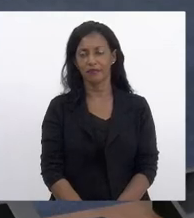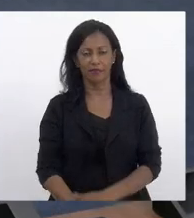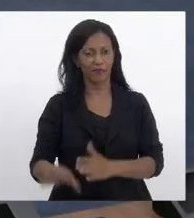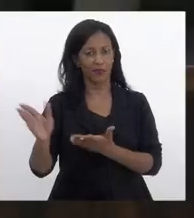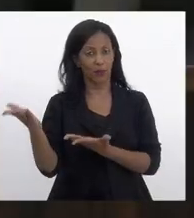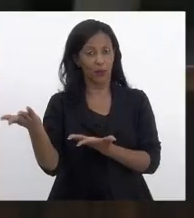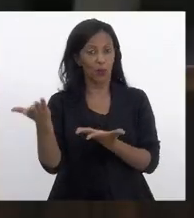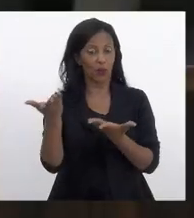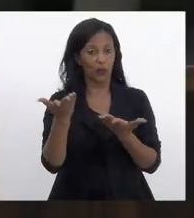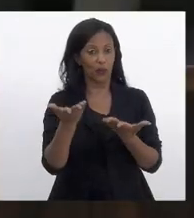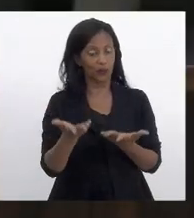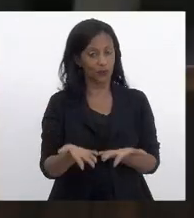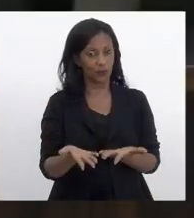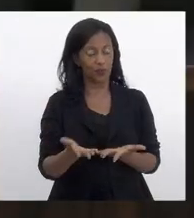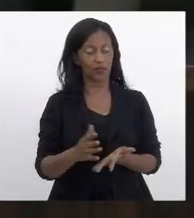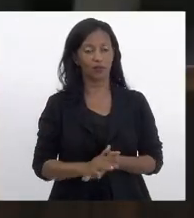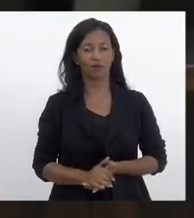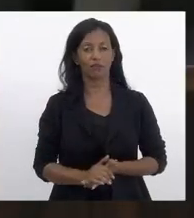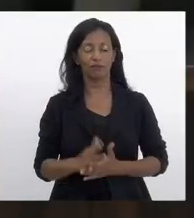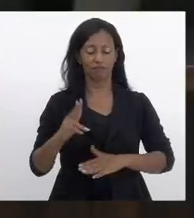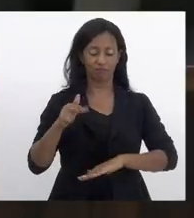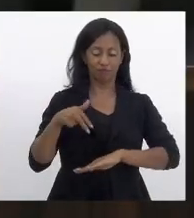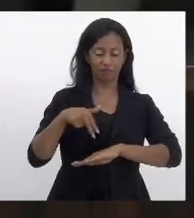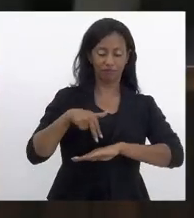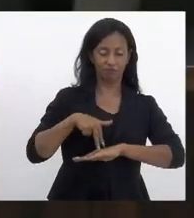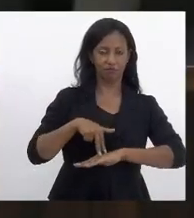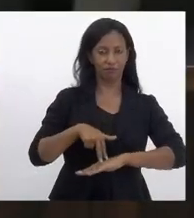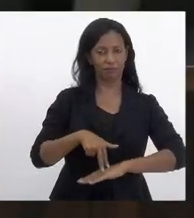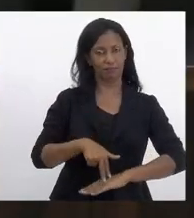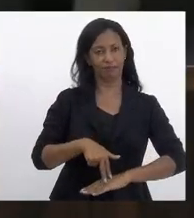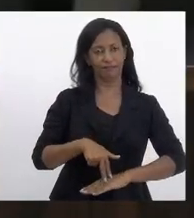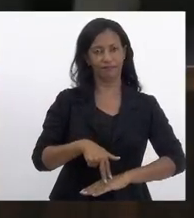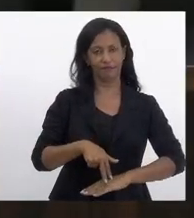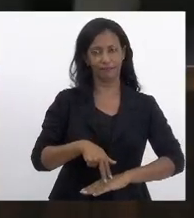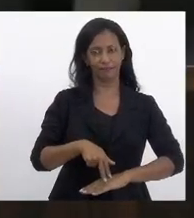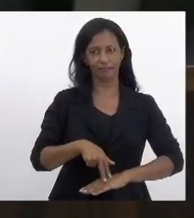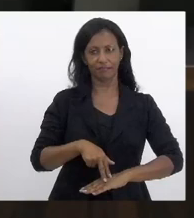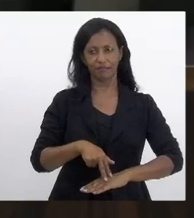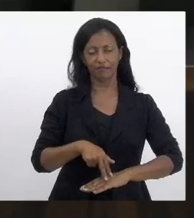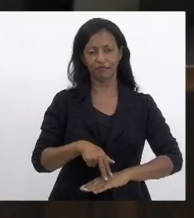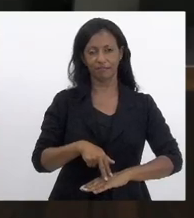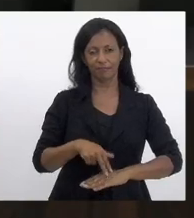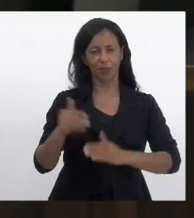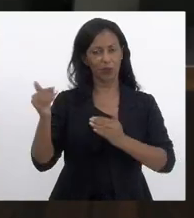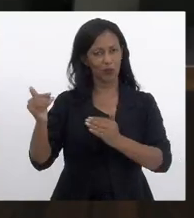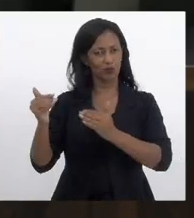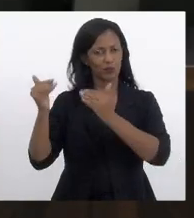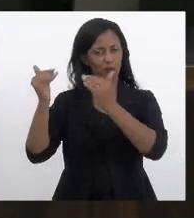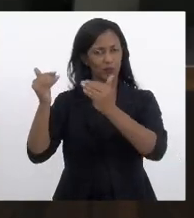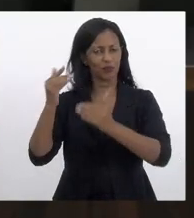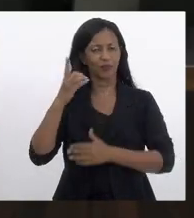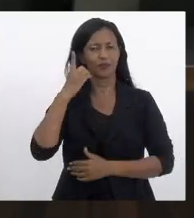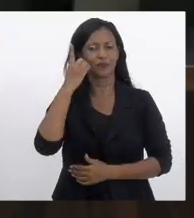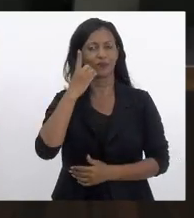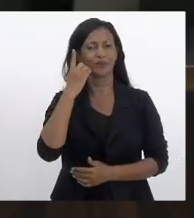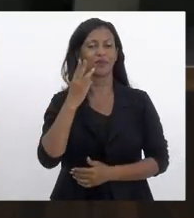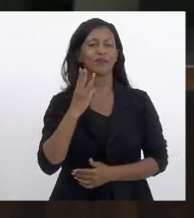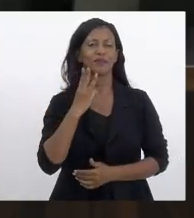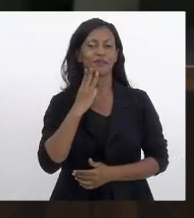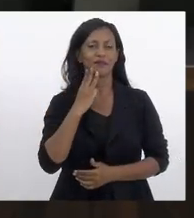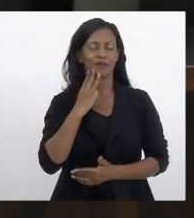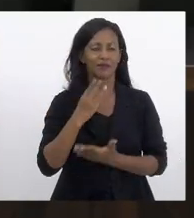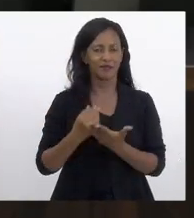Convido para fazer uso da palavra o nobre deputado Waldeck